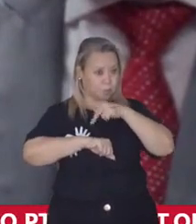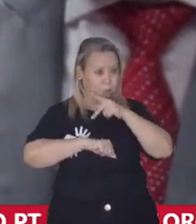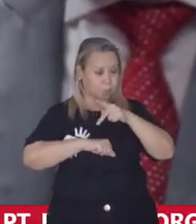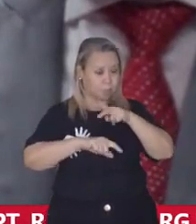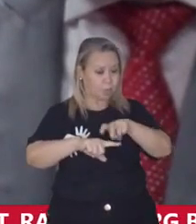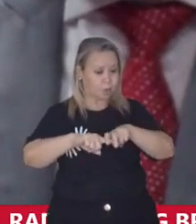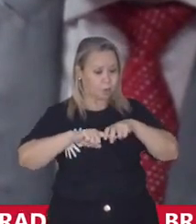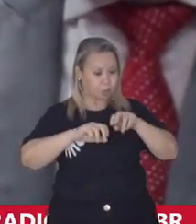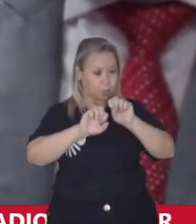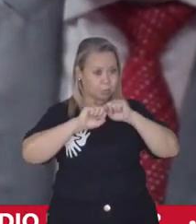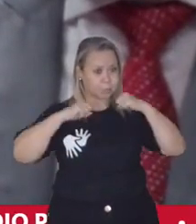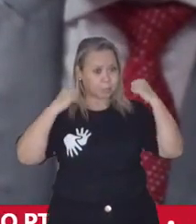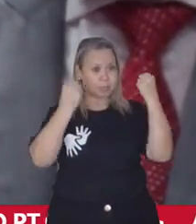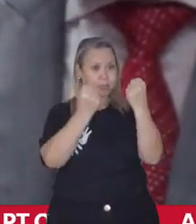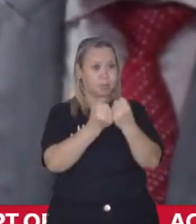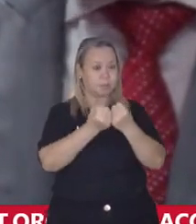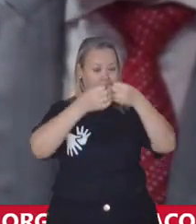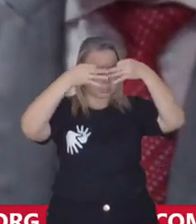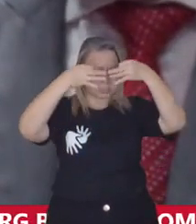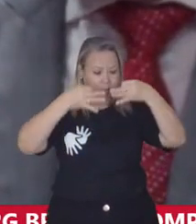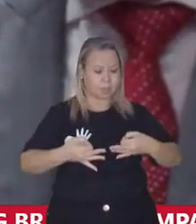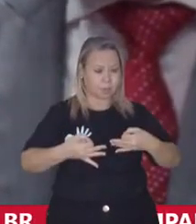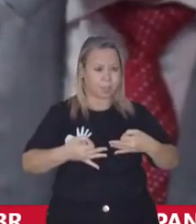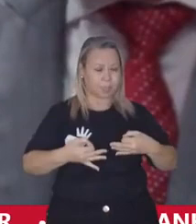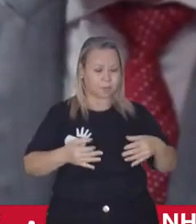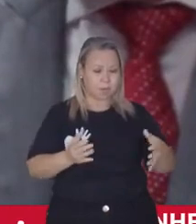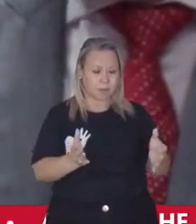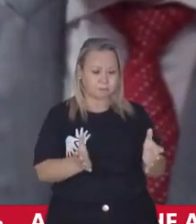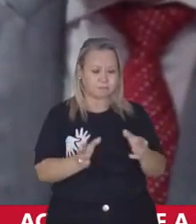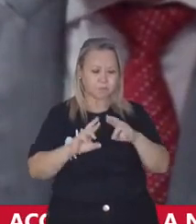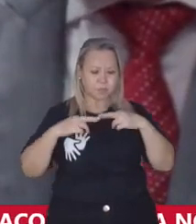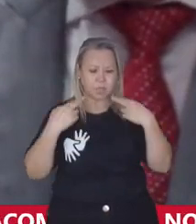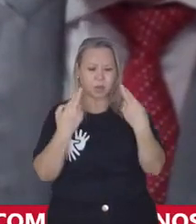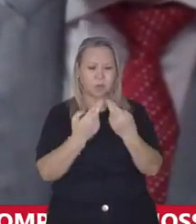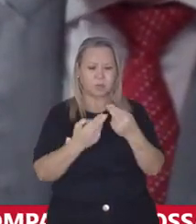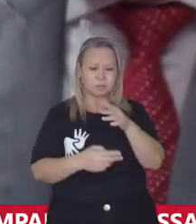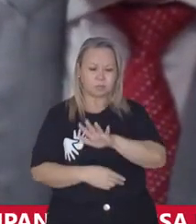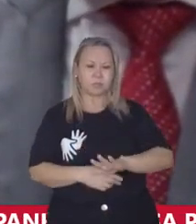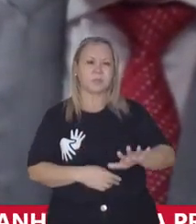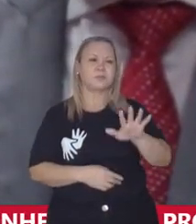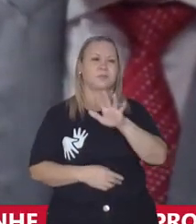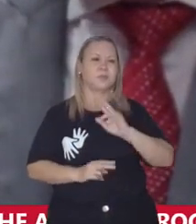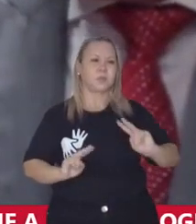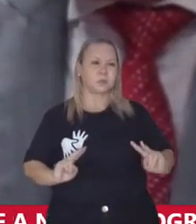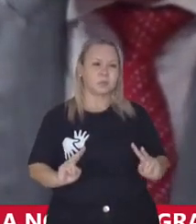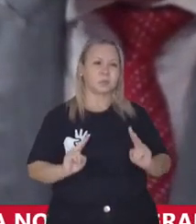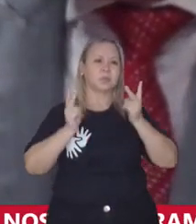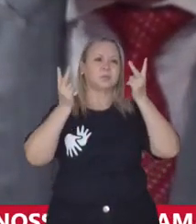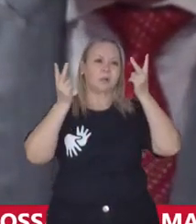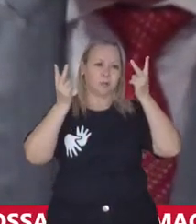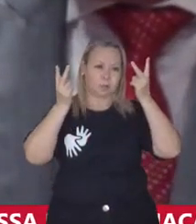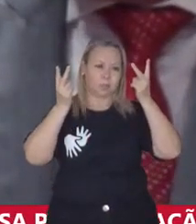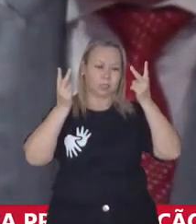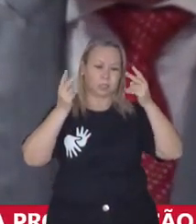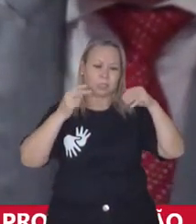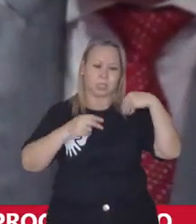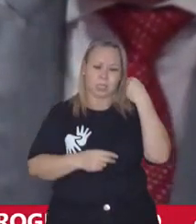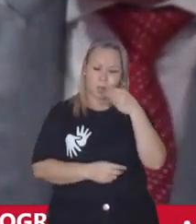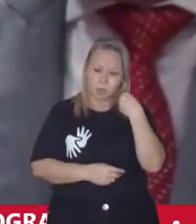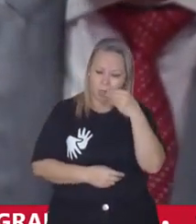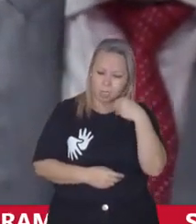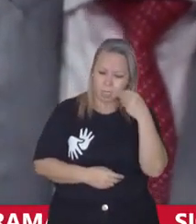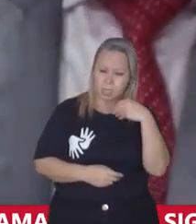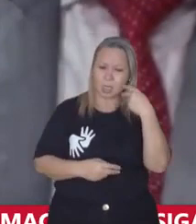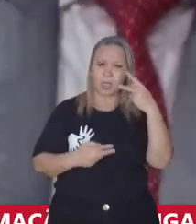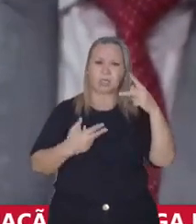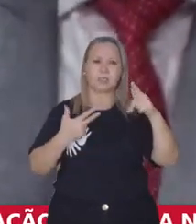esse seminário é exatamente para juntar todos esses valores de experiência